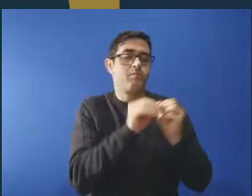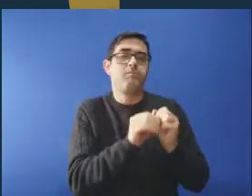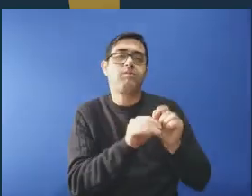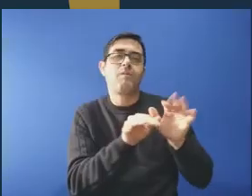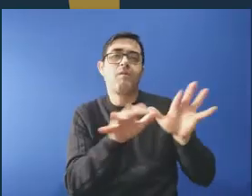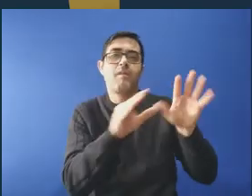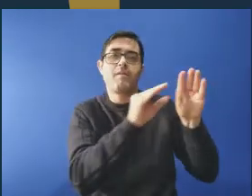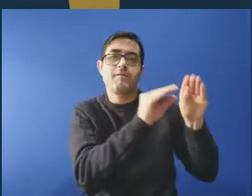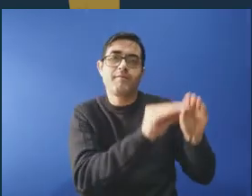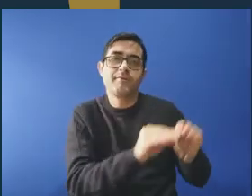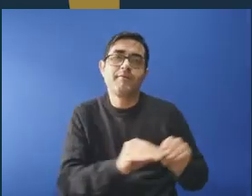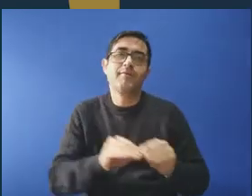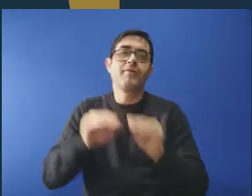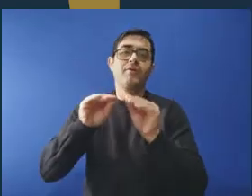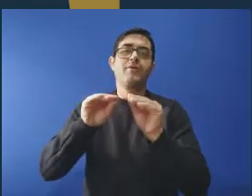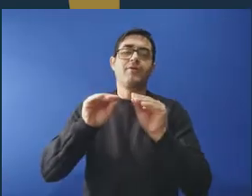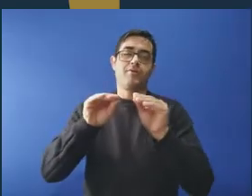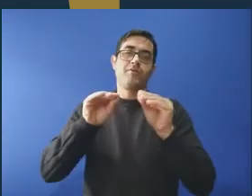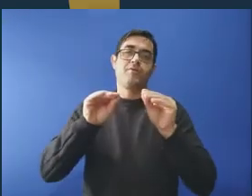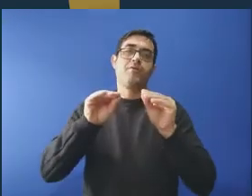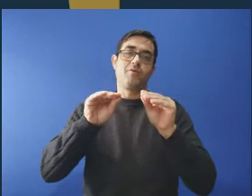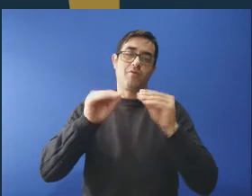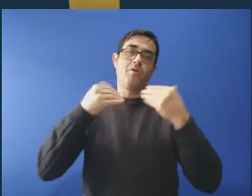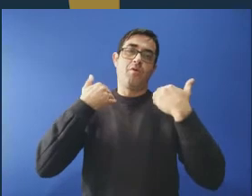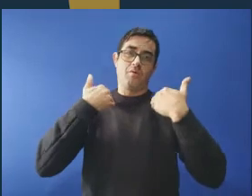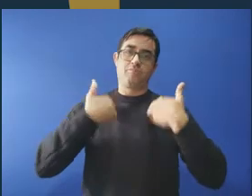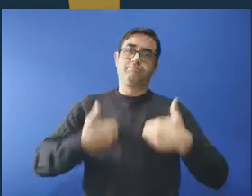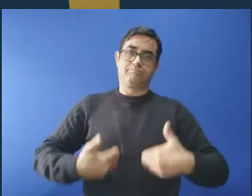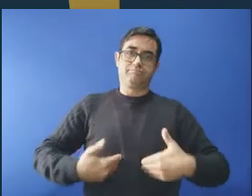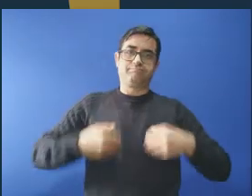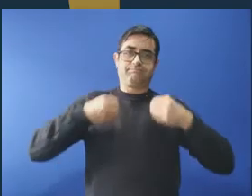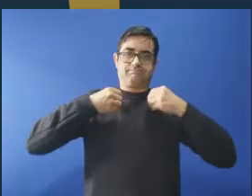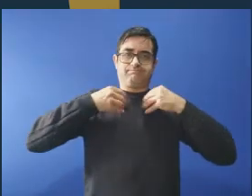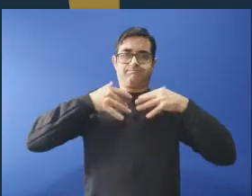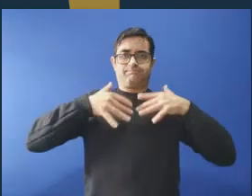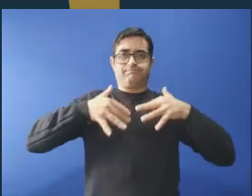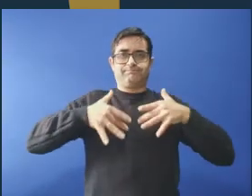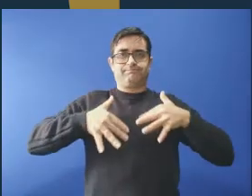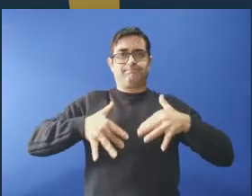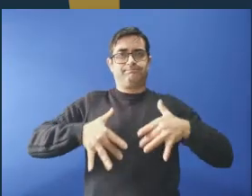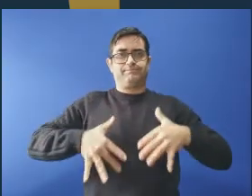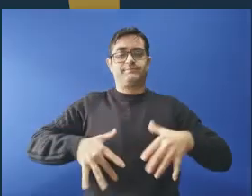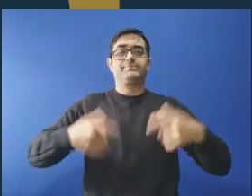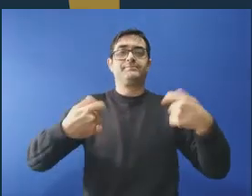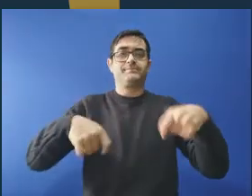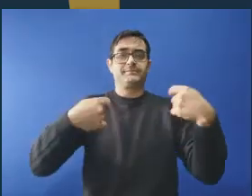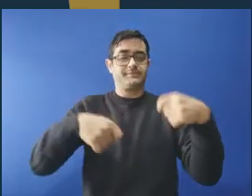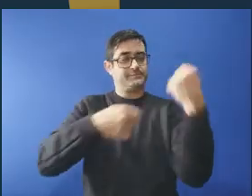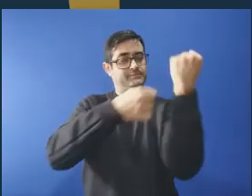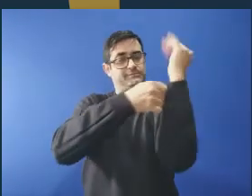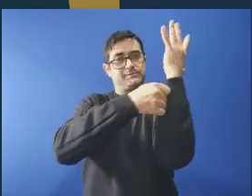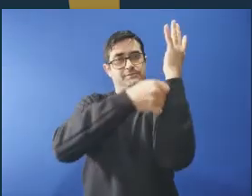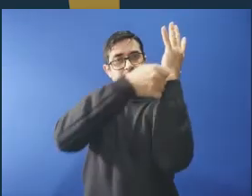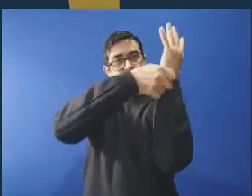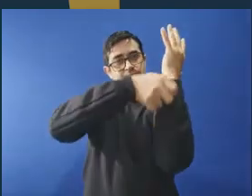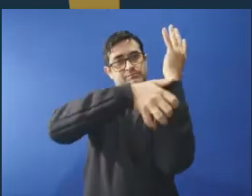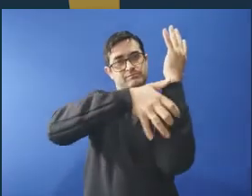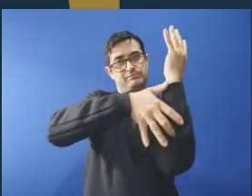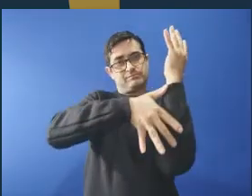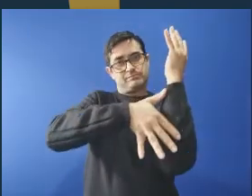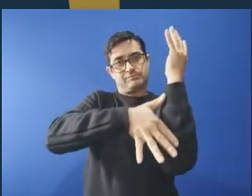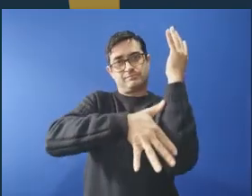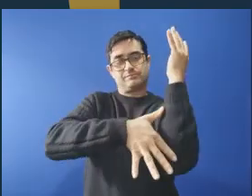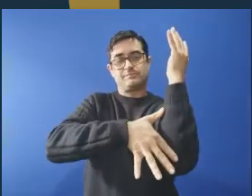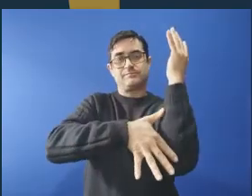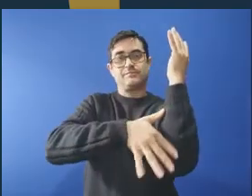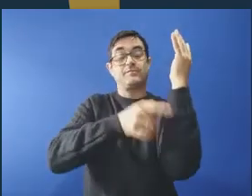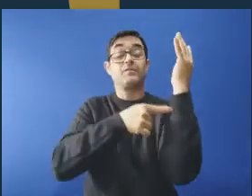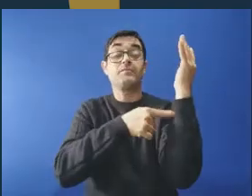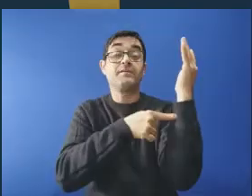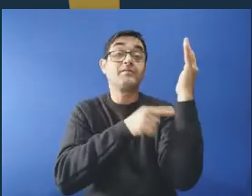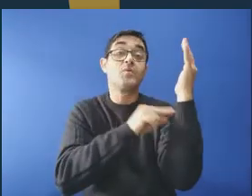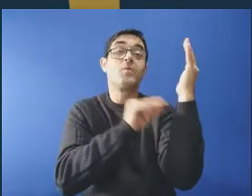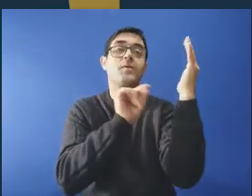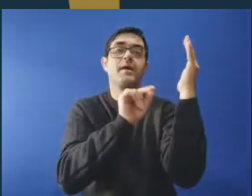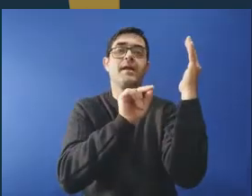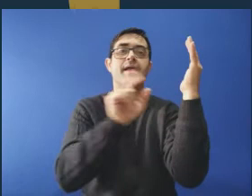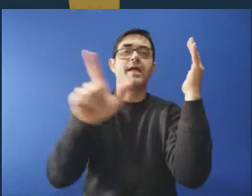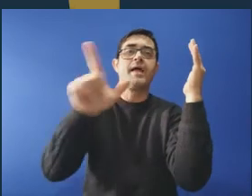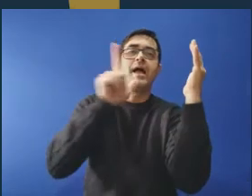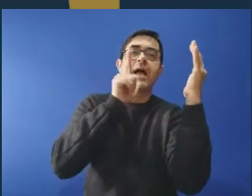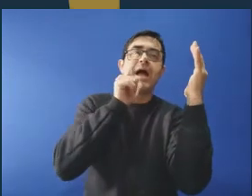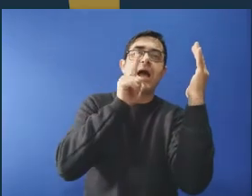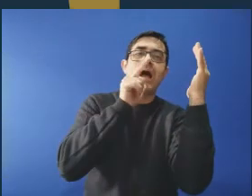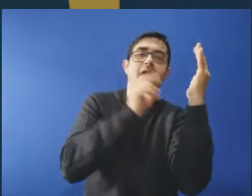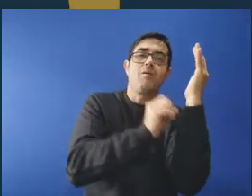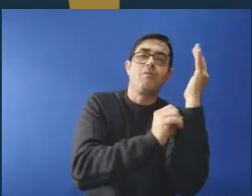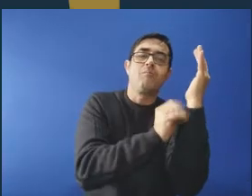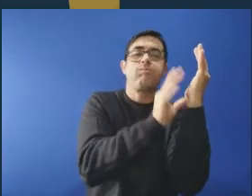Enquanto isso, a gente libera de volta para o ambiente água e CO2. Esse CO2 que a gente liberou para o ambiente